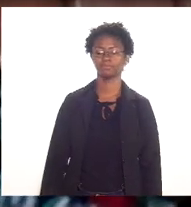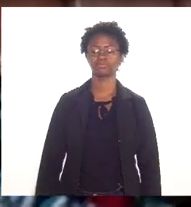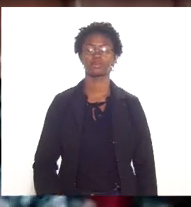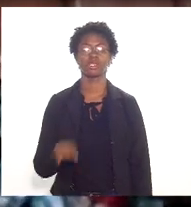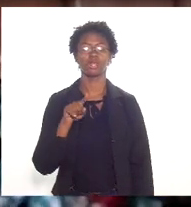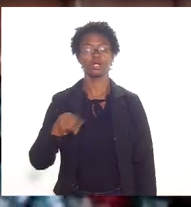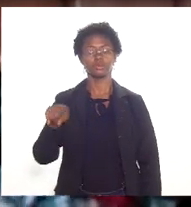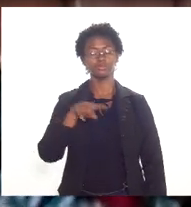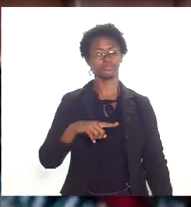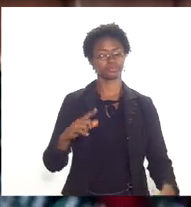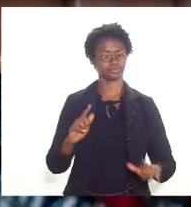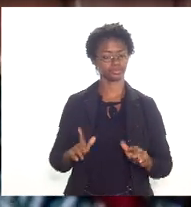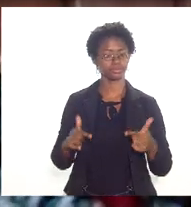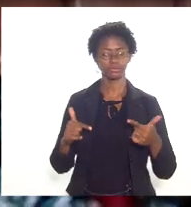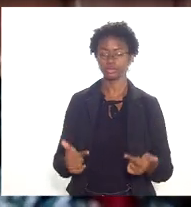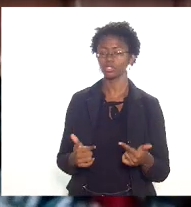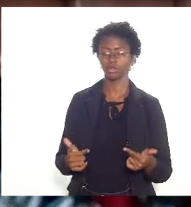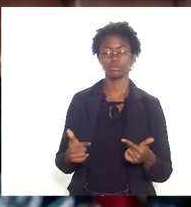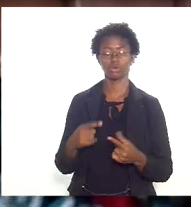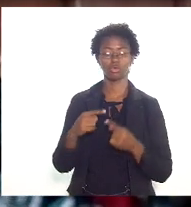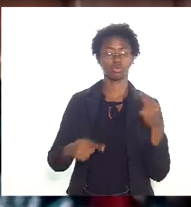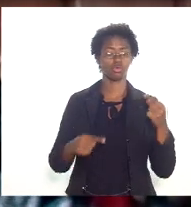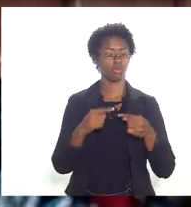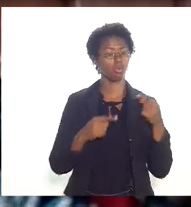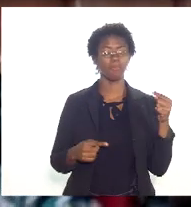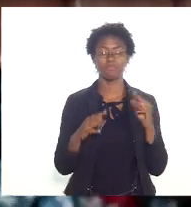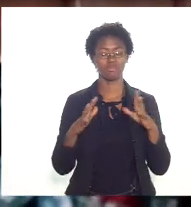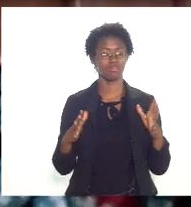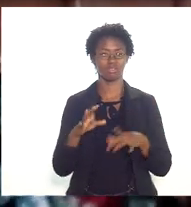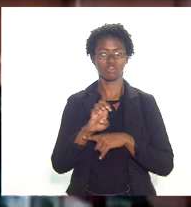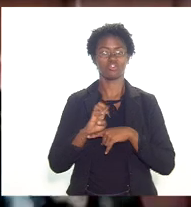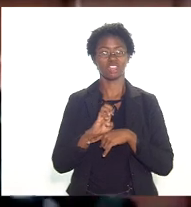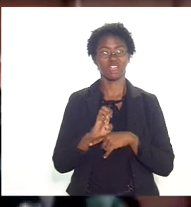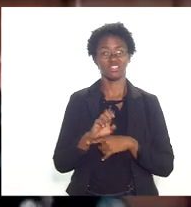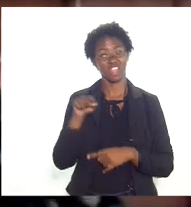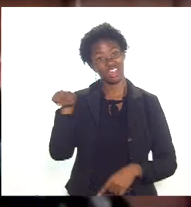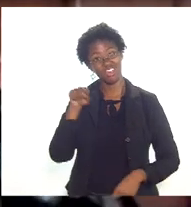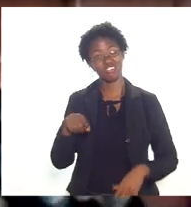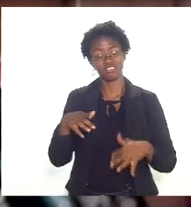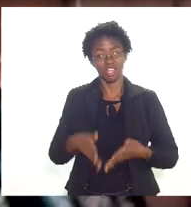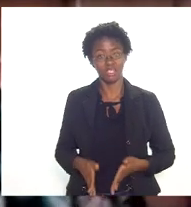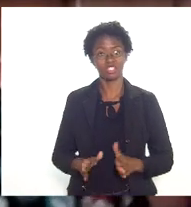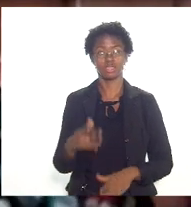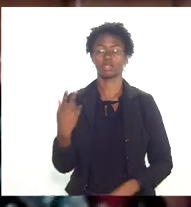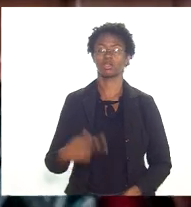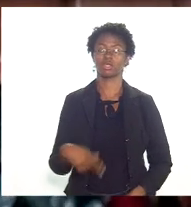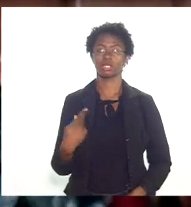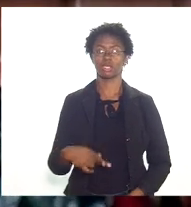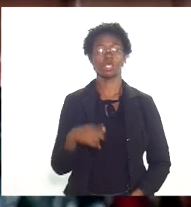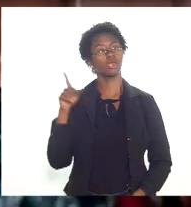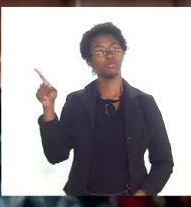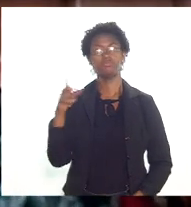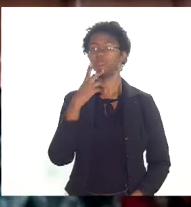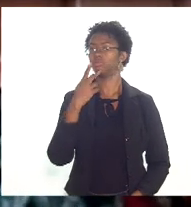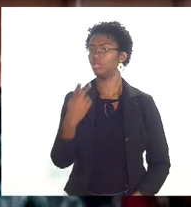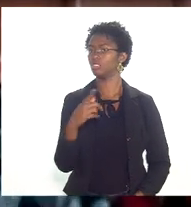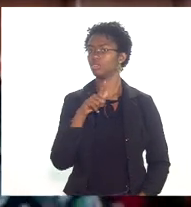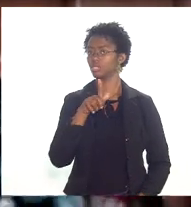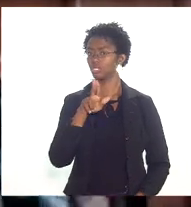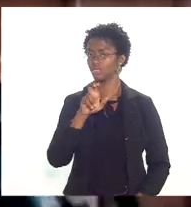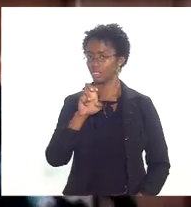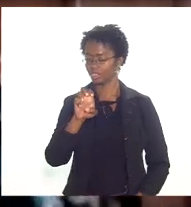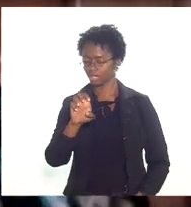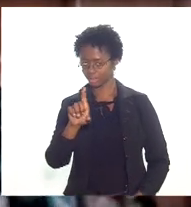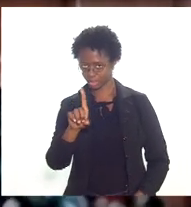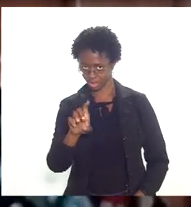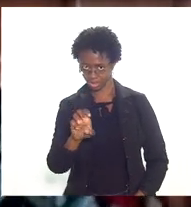fraudulenta e desleal com esse estado né isso sob a Batuta de Paulo Guedes nós temos visto